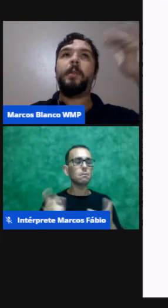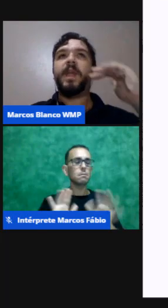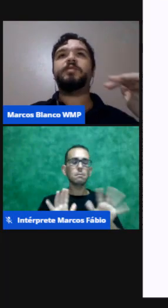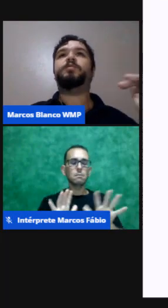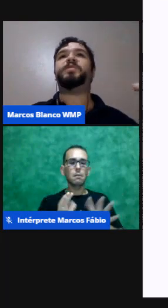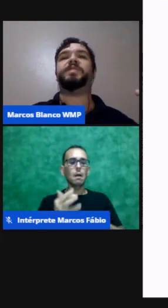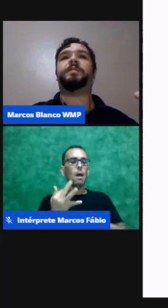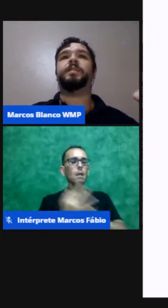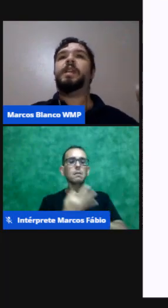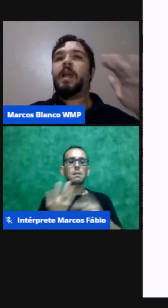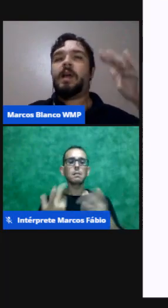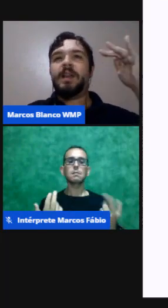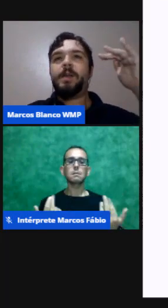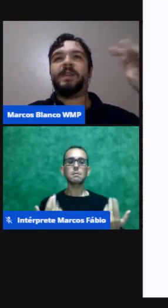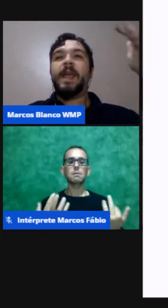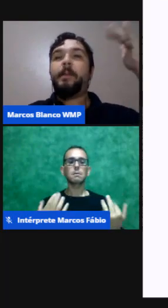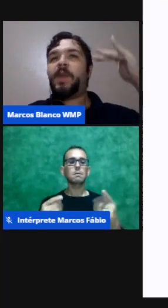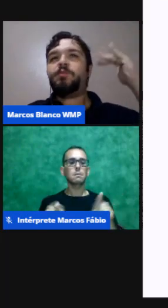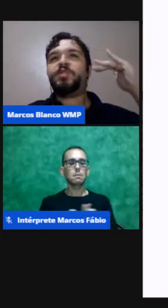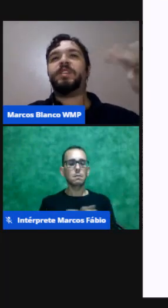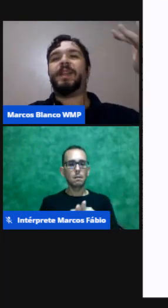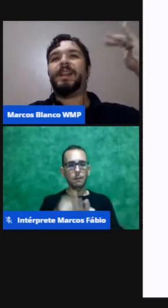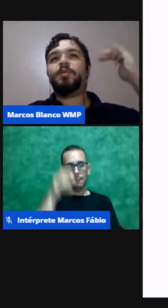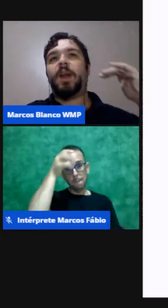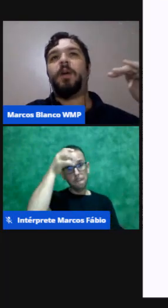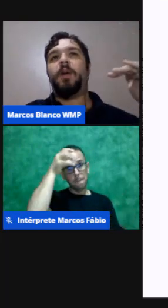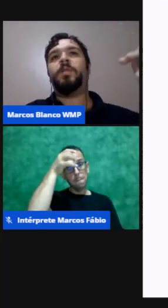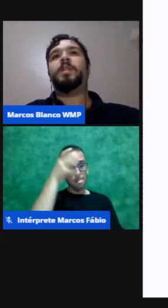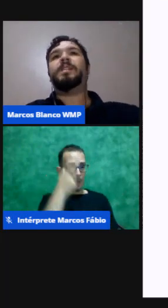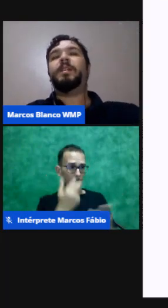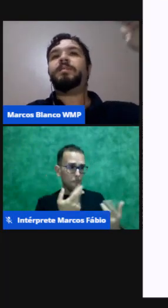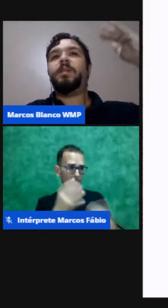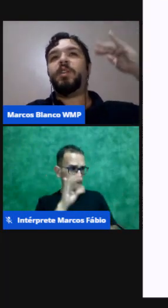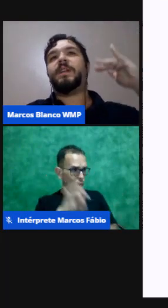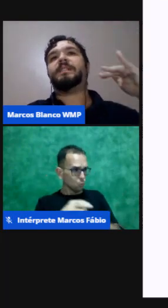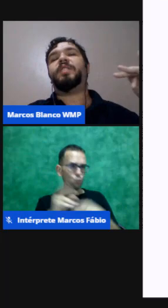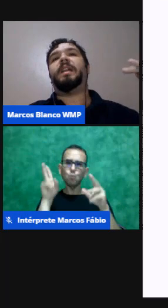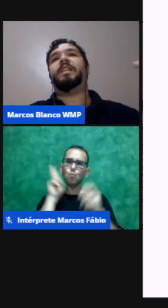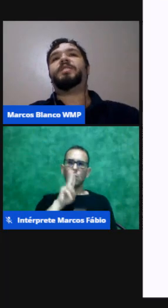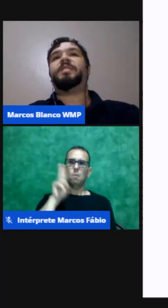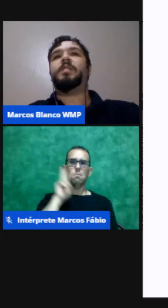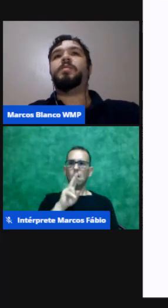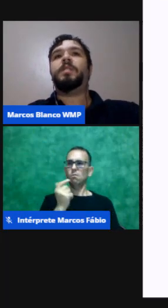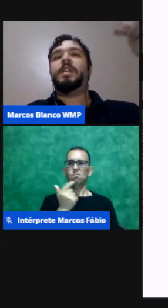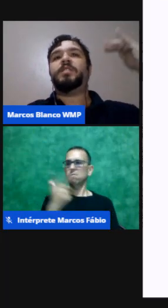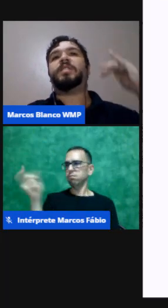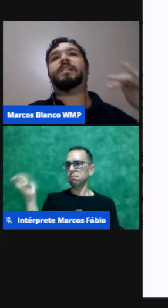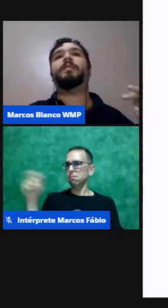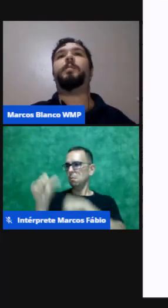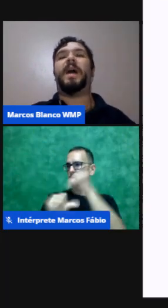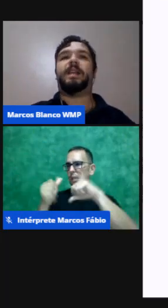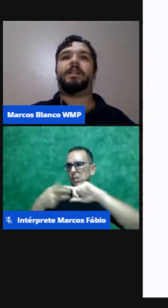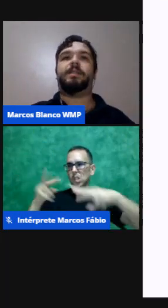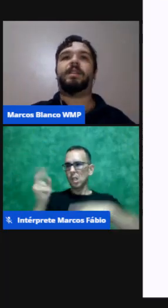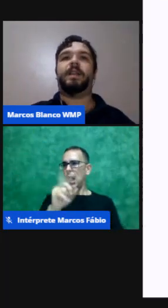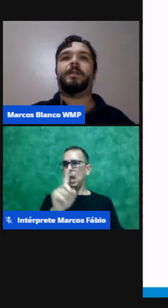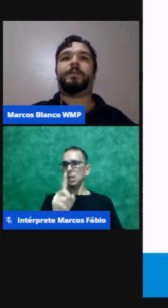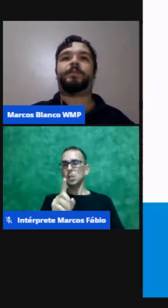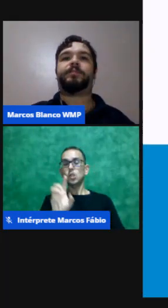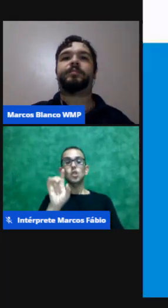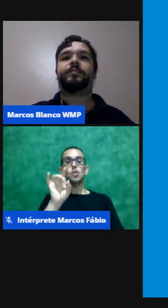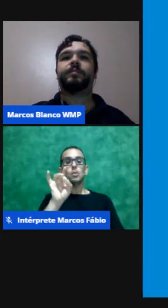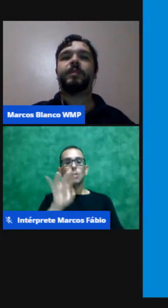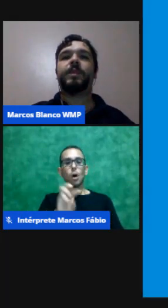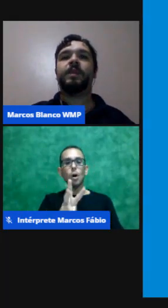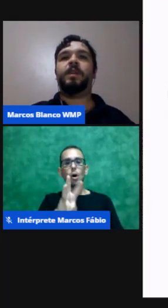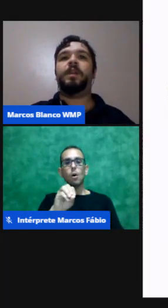é a mesma, é o mesmo mosquito. Lembre-se, é o mesmo mosquito, é natural. Não tem modificação genética. Então, só tem a Wolbachia dentro